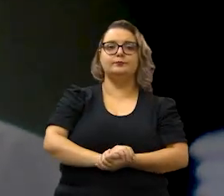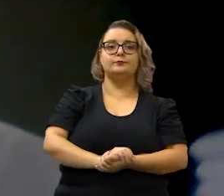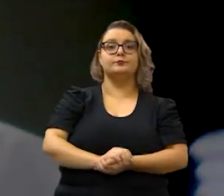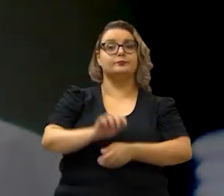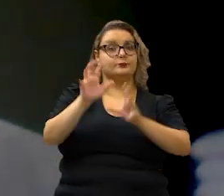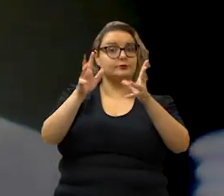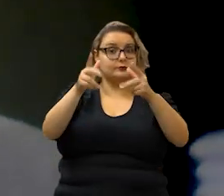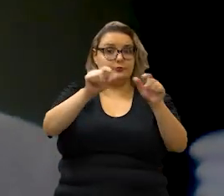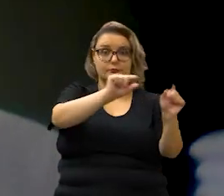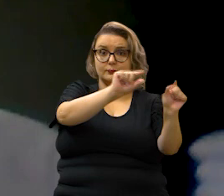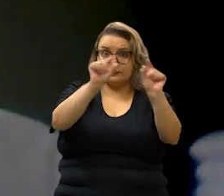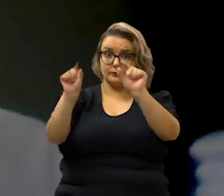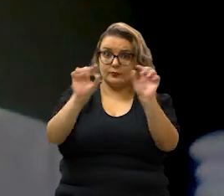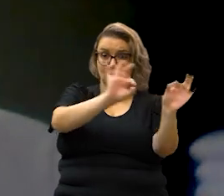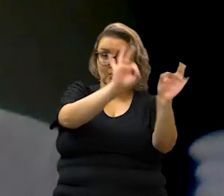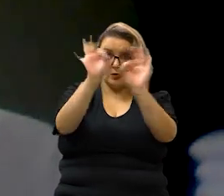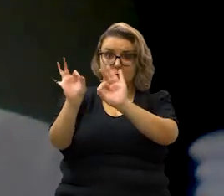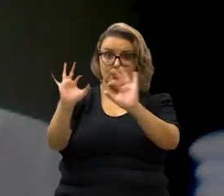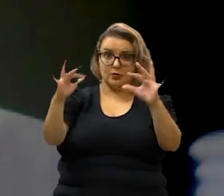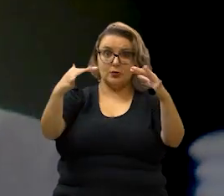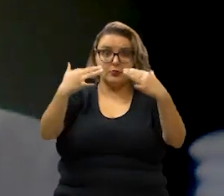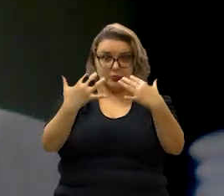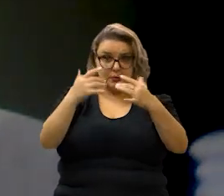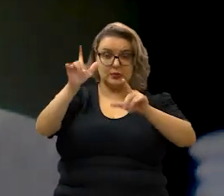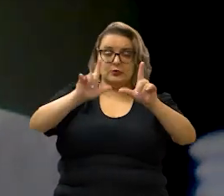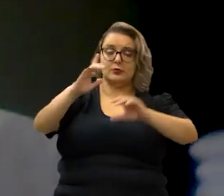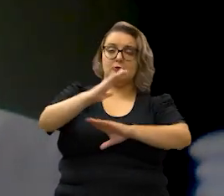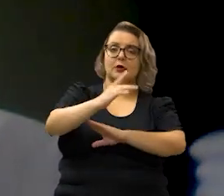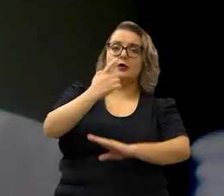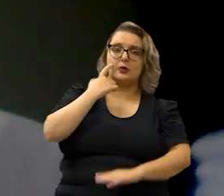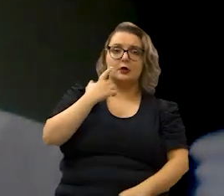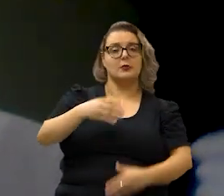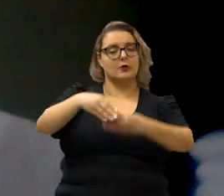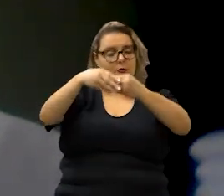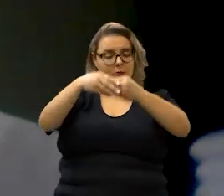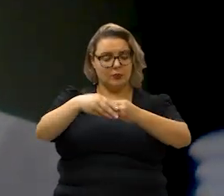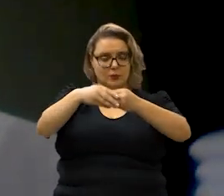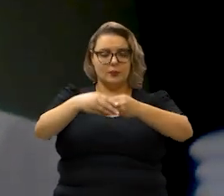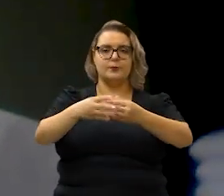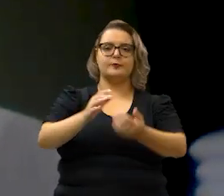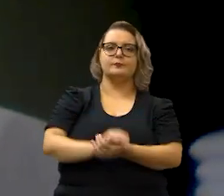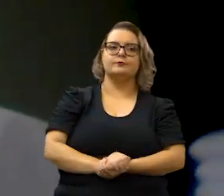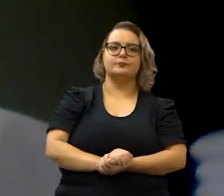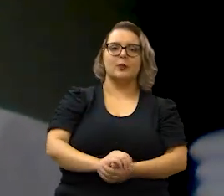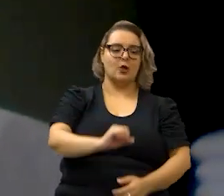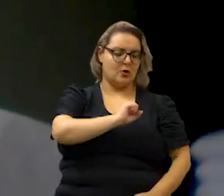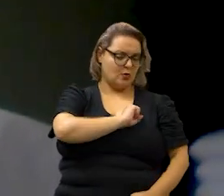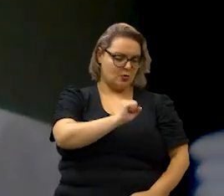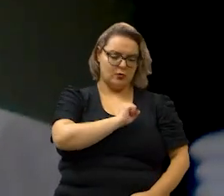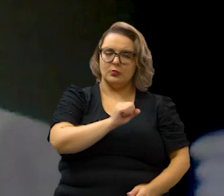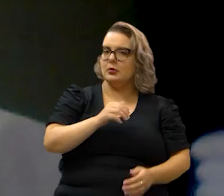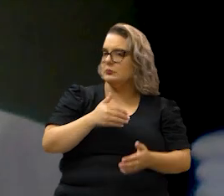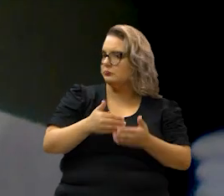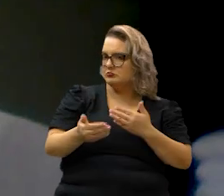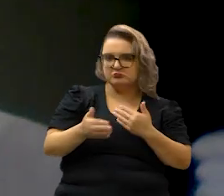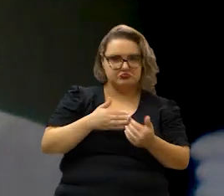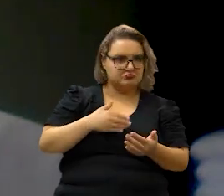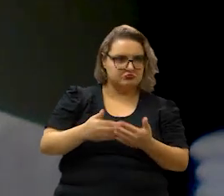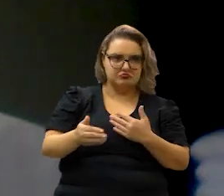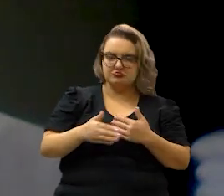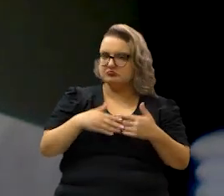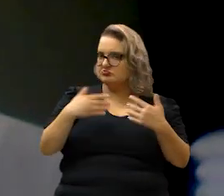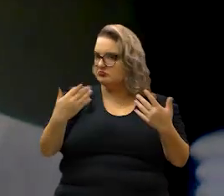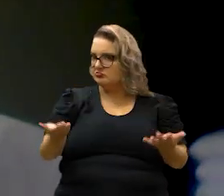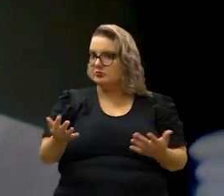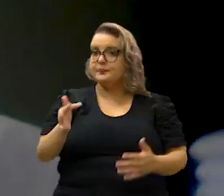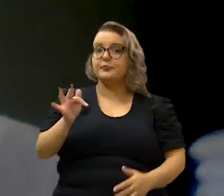telespectadores da TV Câmara. Infarto é dependente de